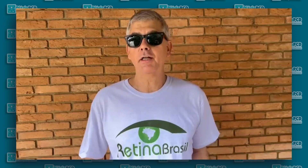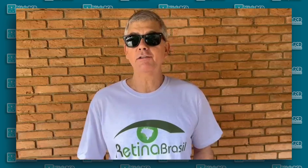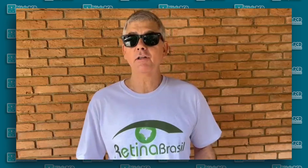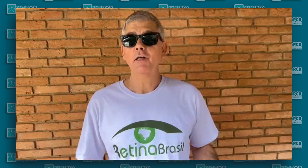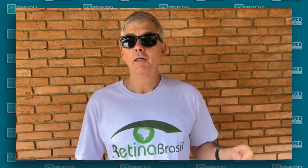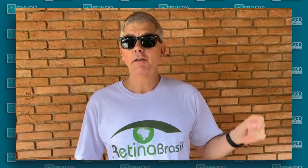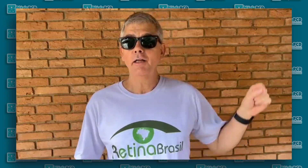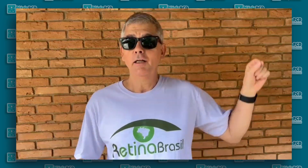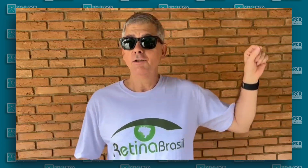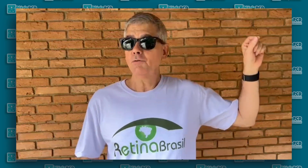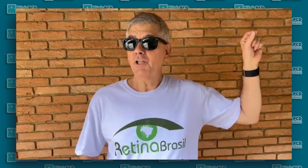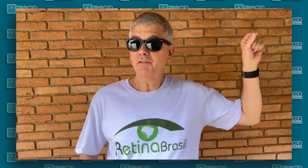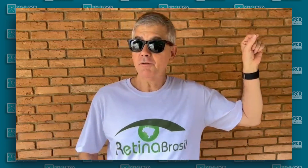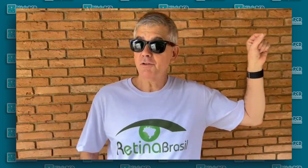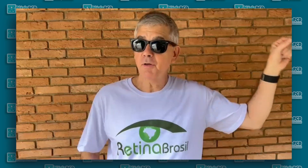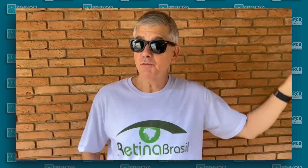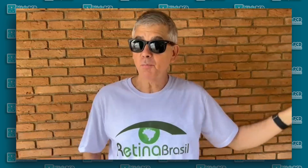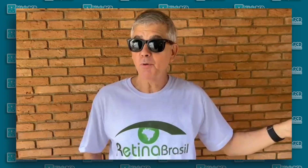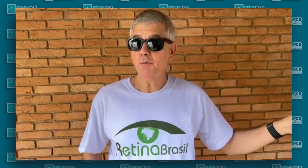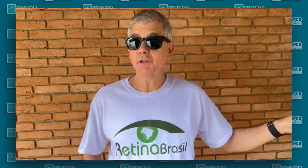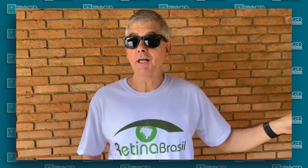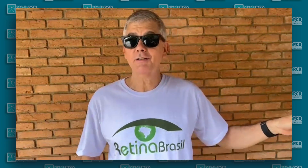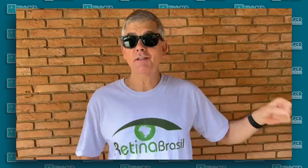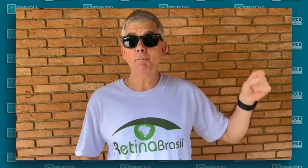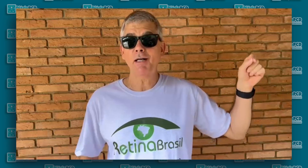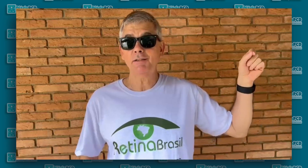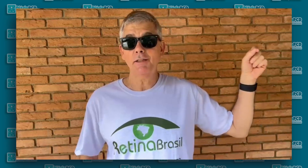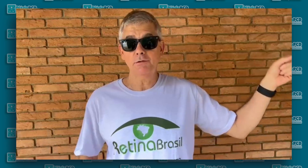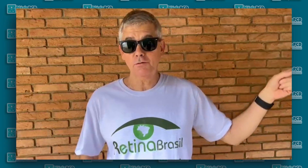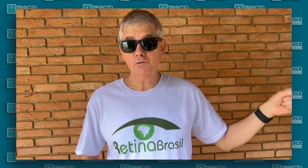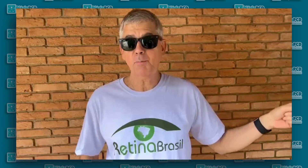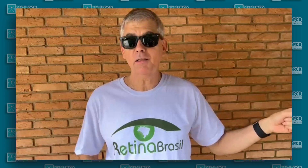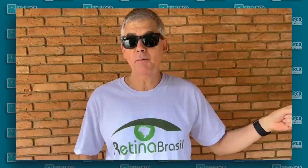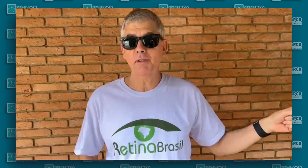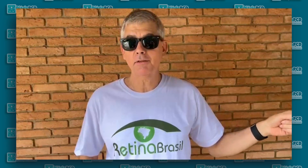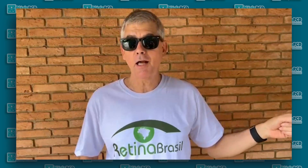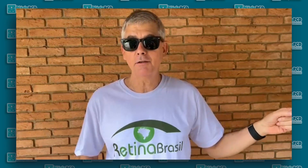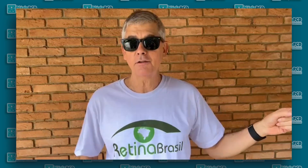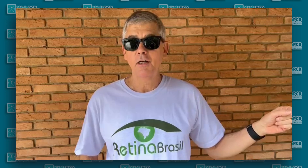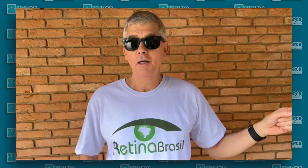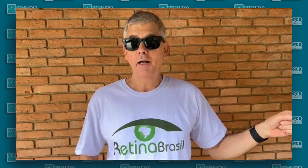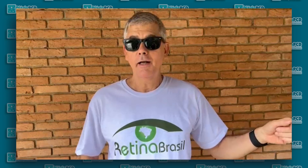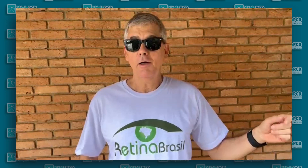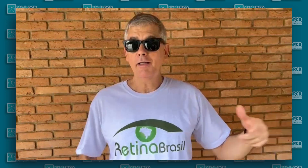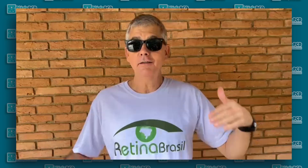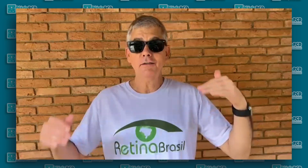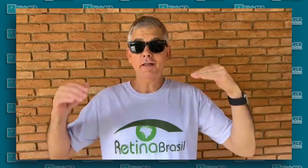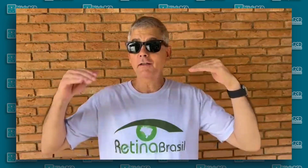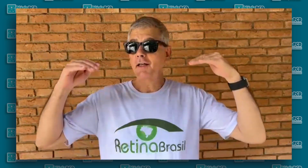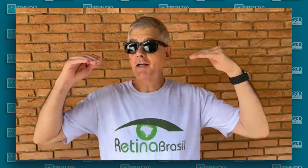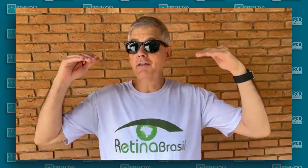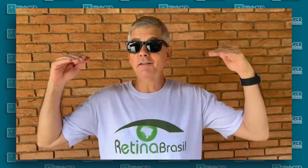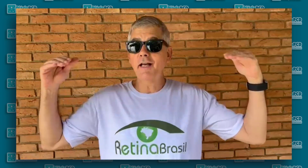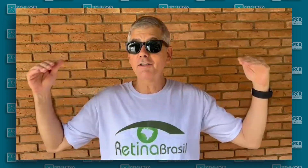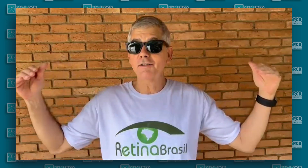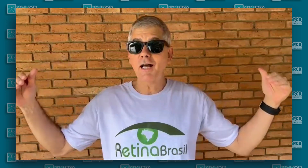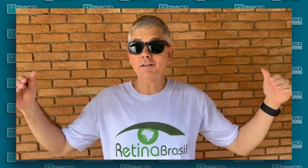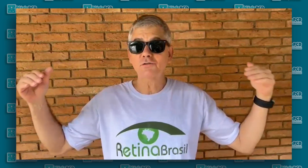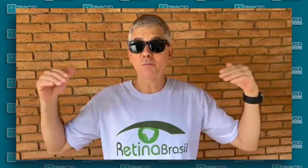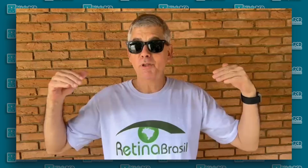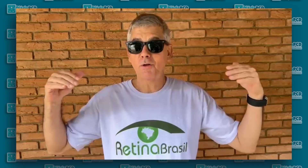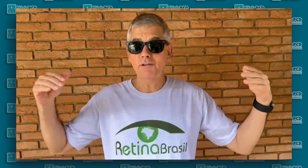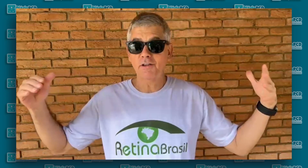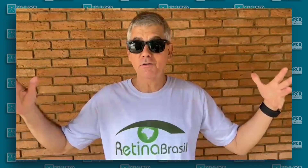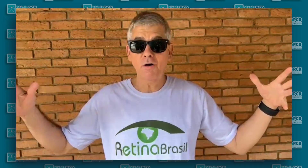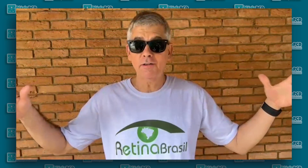de urgência, né? Não tivemos oportunidade de debater isso com os parlamentares, aquela ideia de